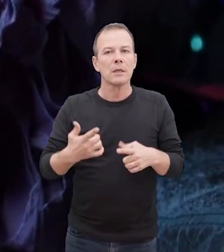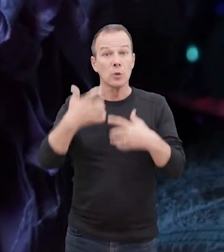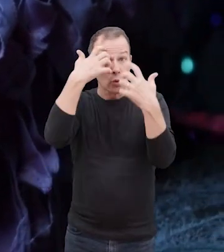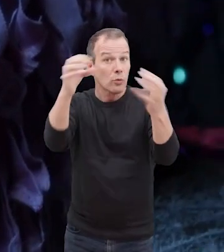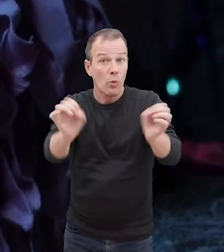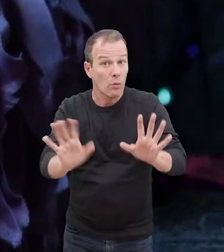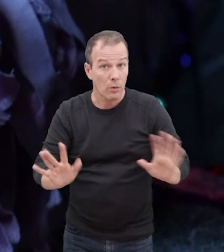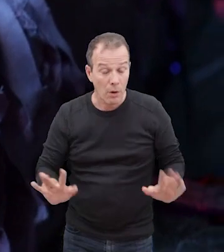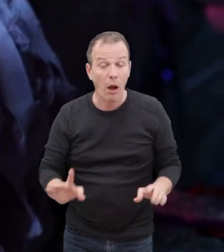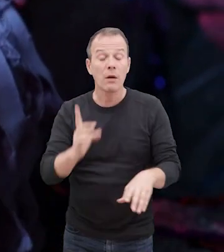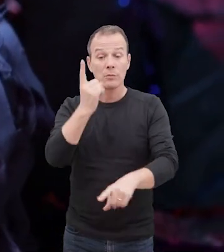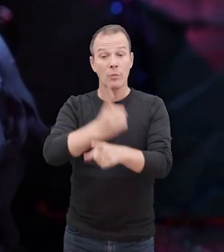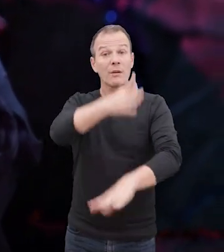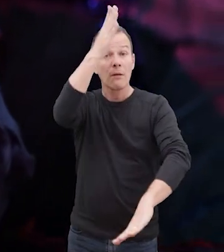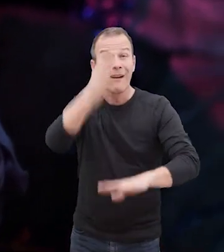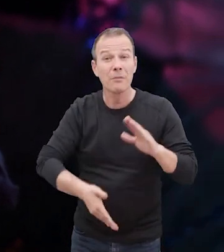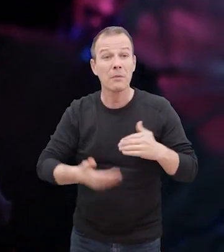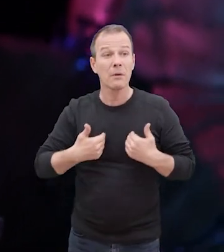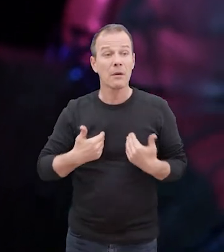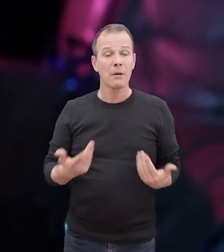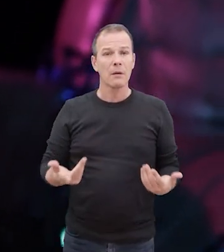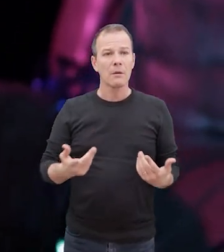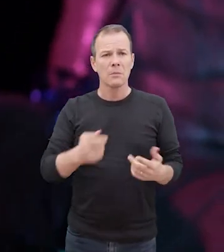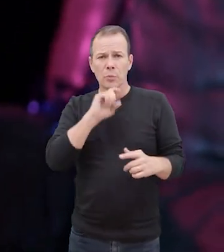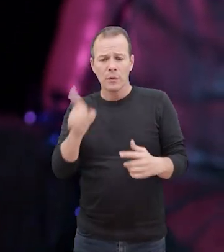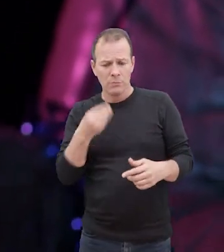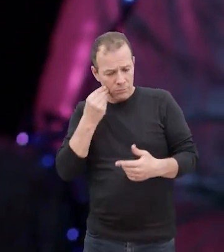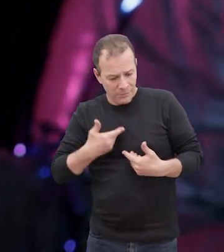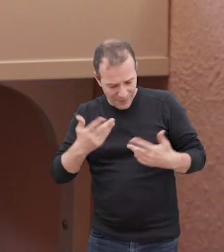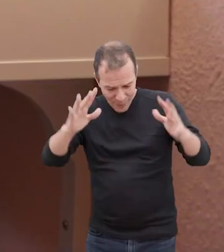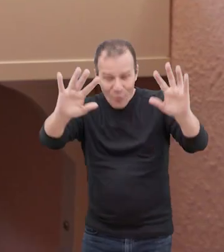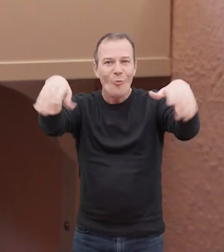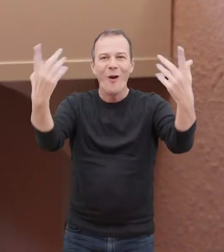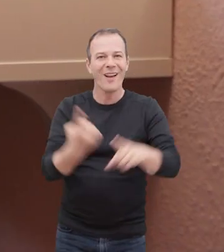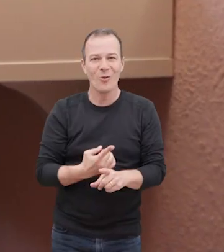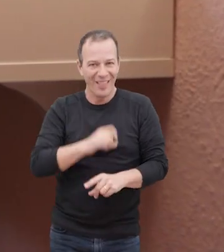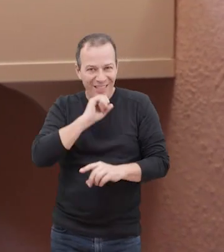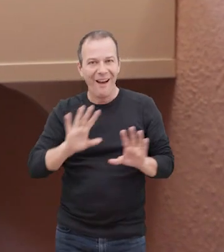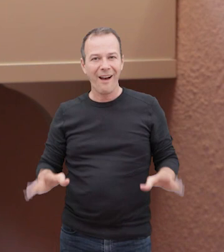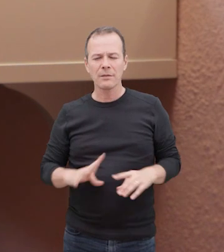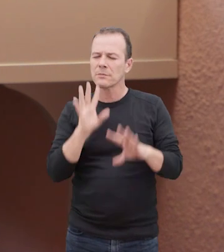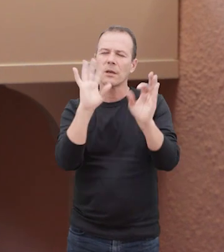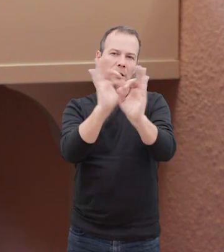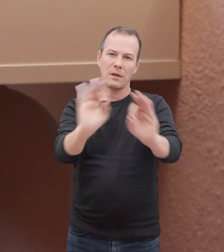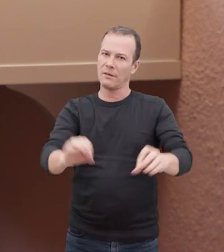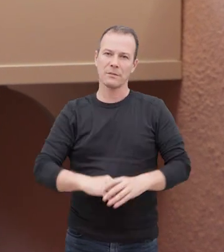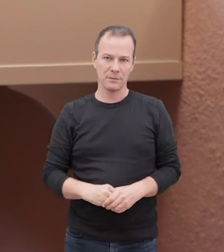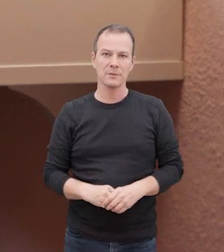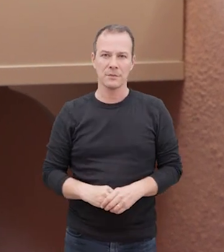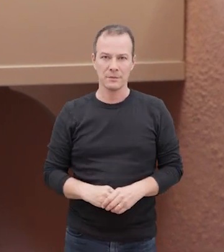sem dúvida nenhuma, porque de repente podia ser o que eu quisesse. E que incrível que